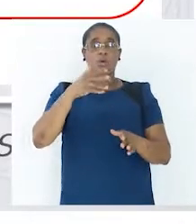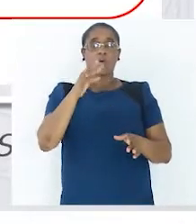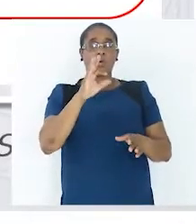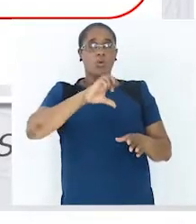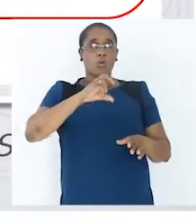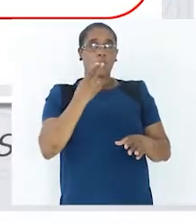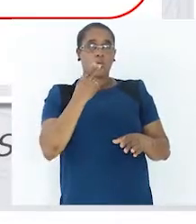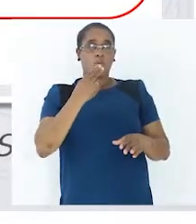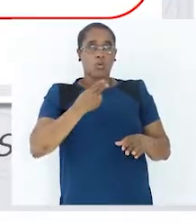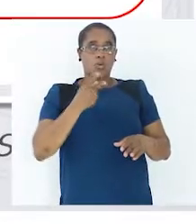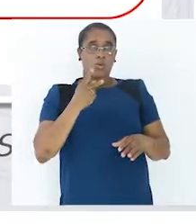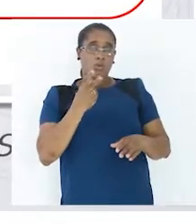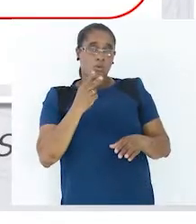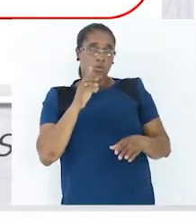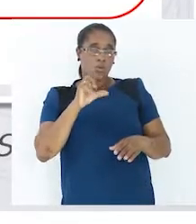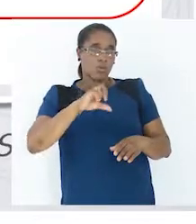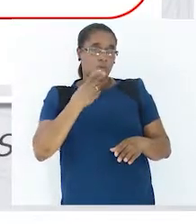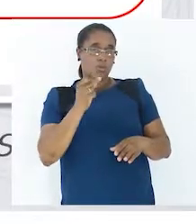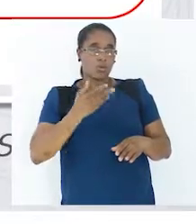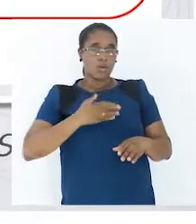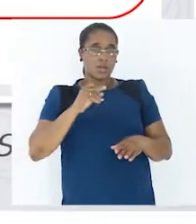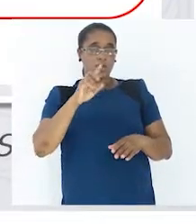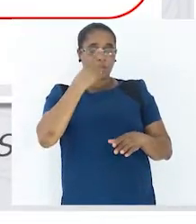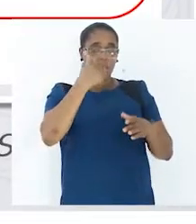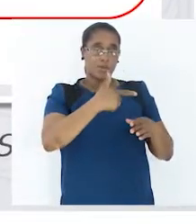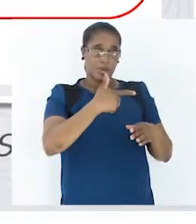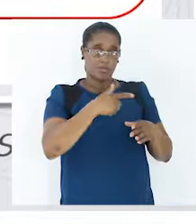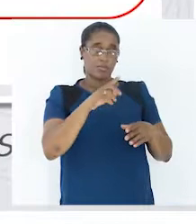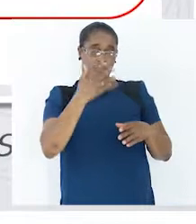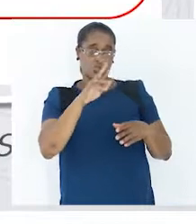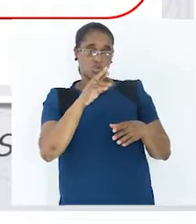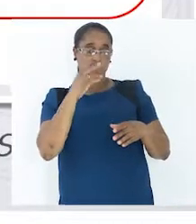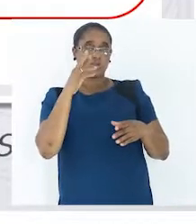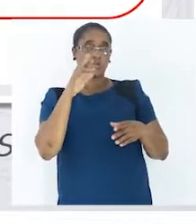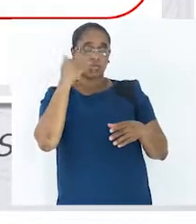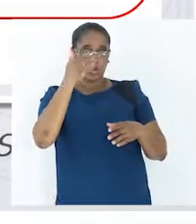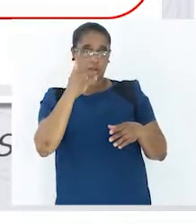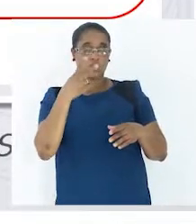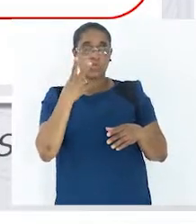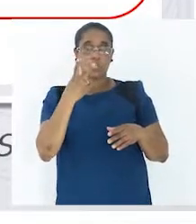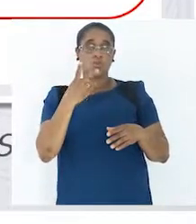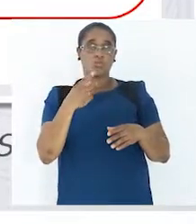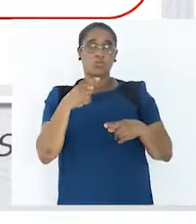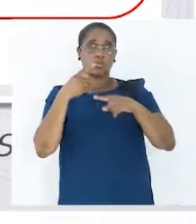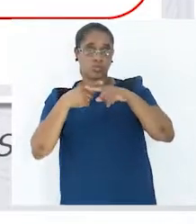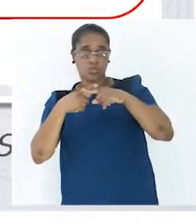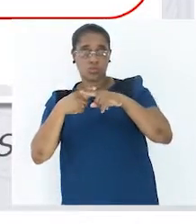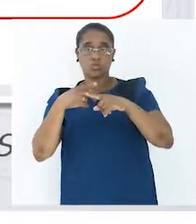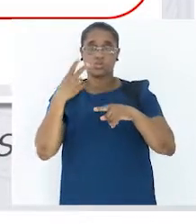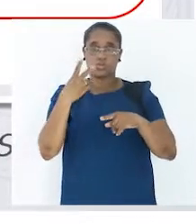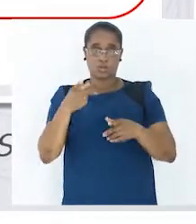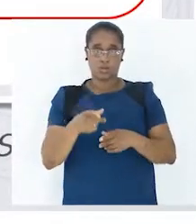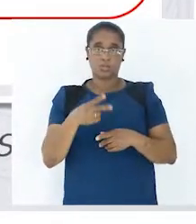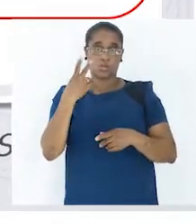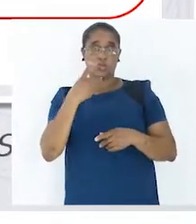é x². Dobro do produto dos termos. O dobro significa 2 vezes, isso já sabemos, não é?